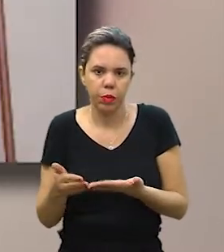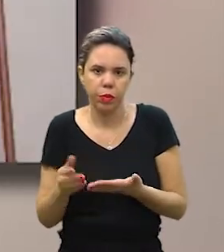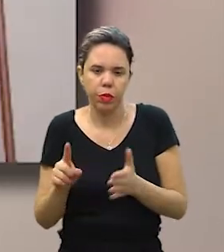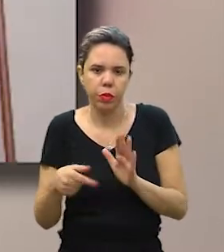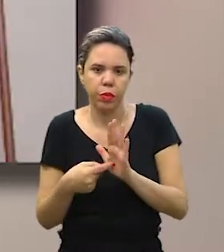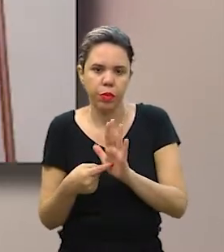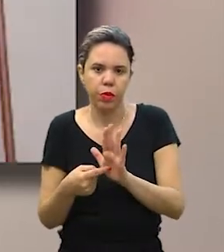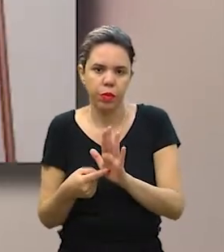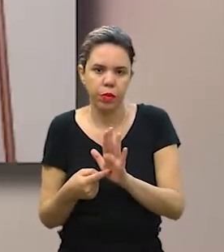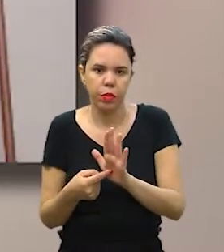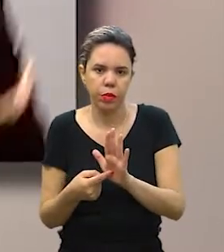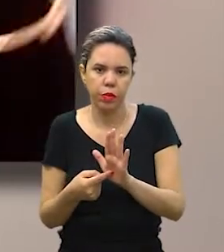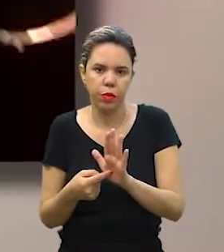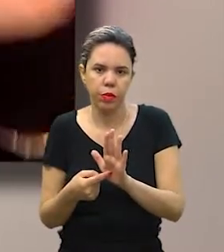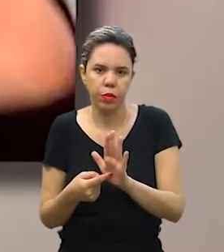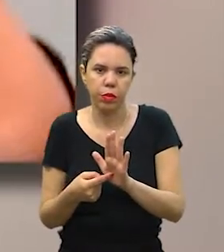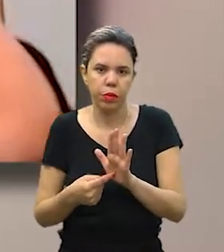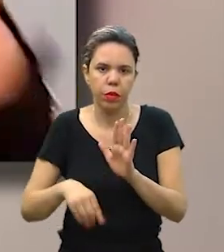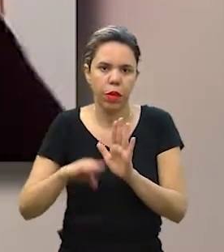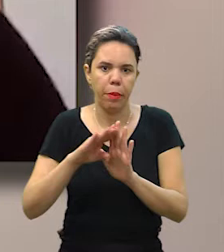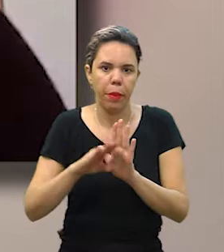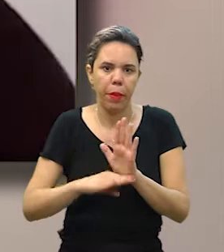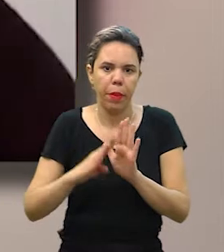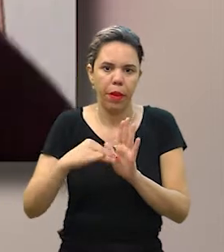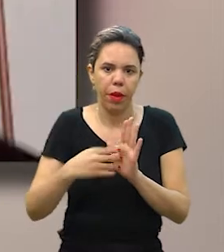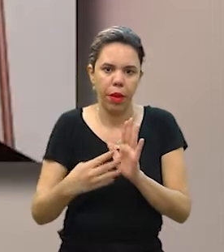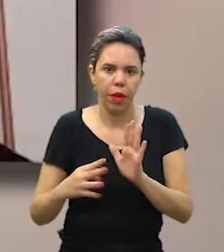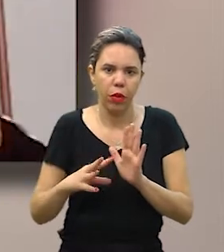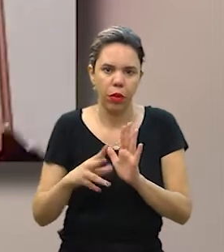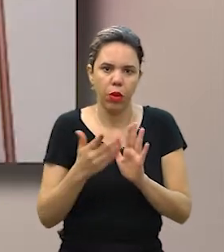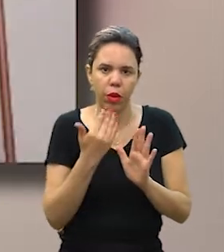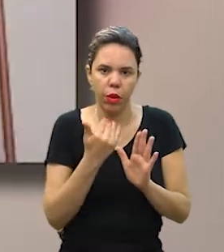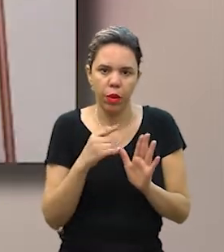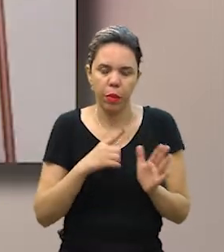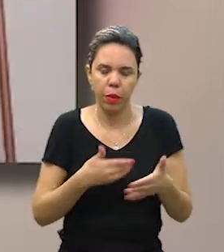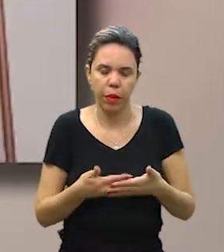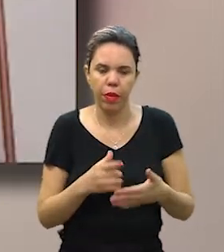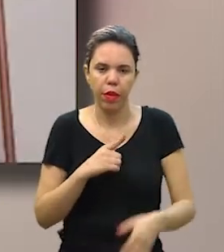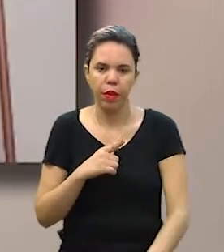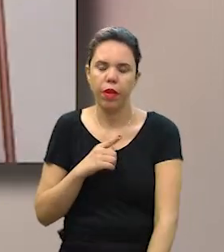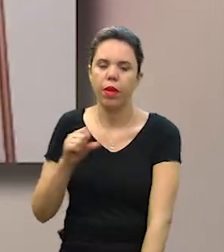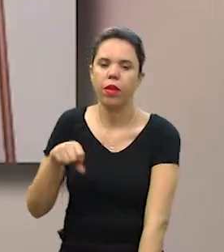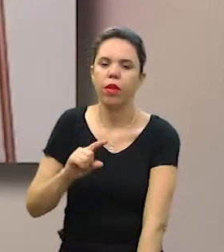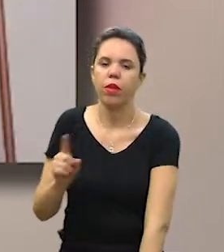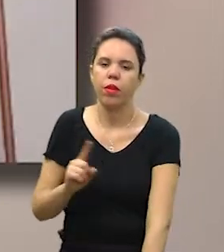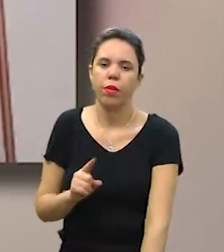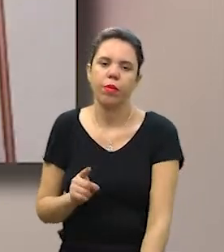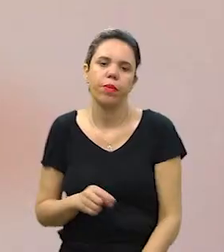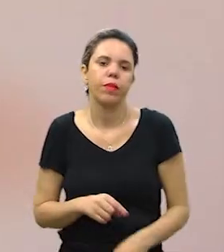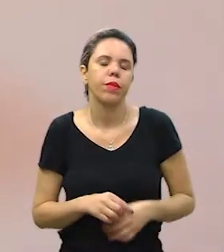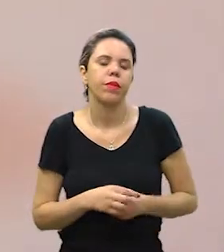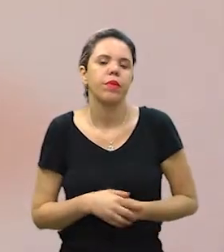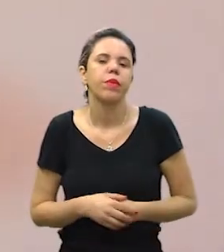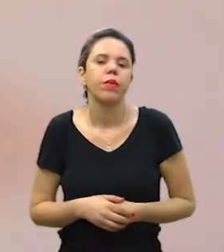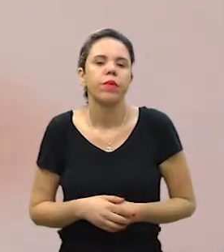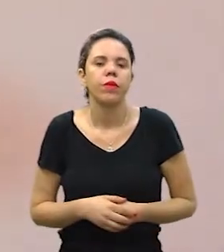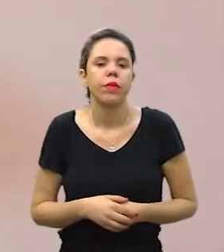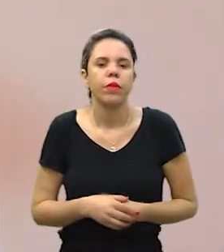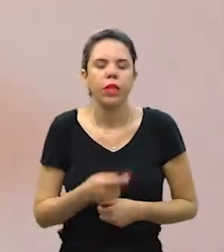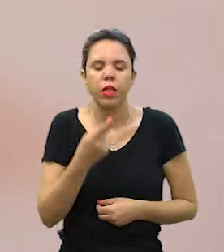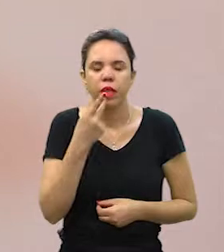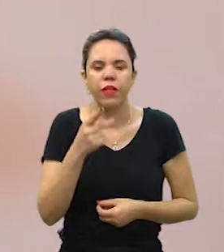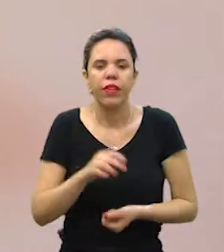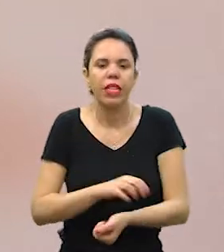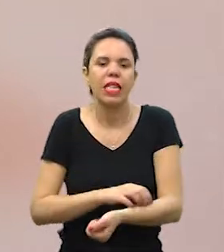alimentar e mostre uma cartela com todos os alimentos que esse bebê vai ser ou não alérgico. Tiziana, a gente está falando